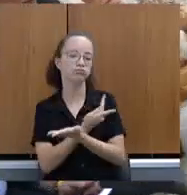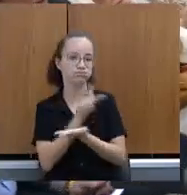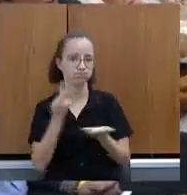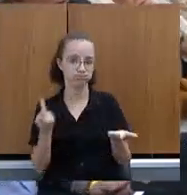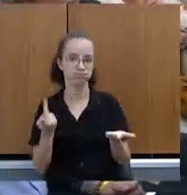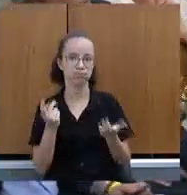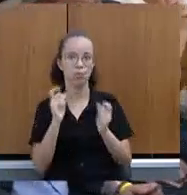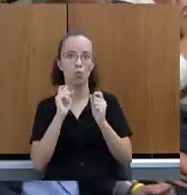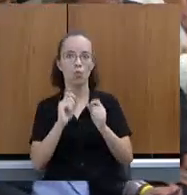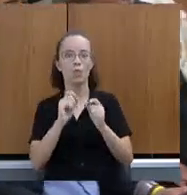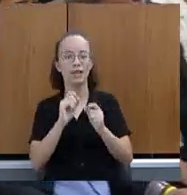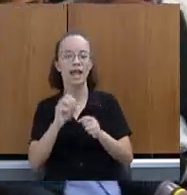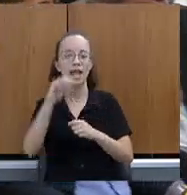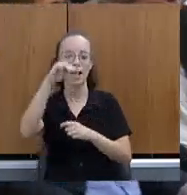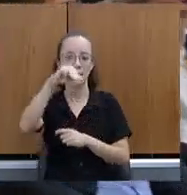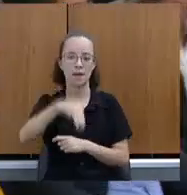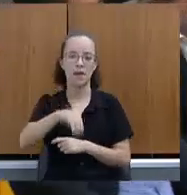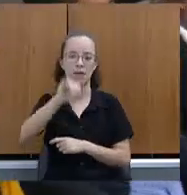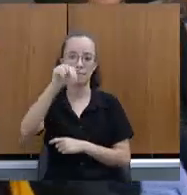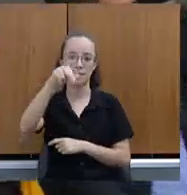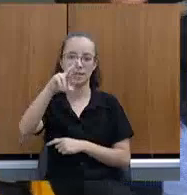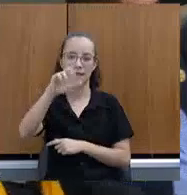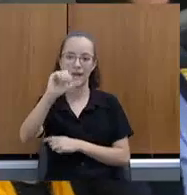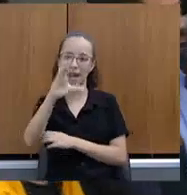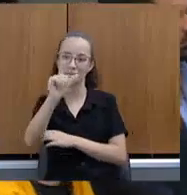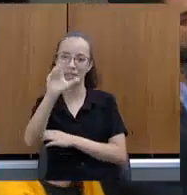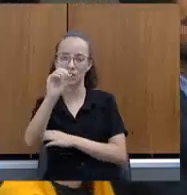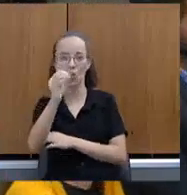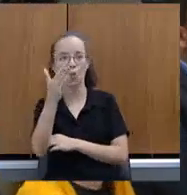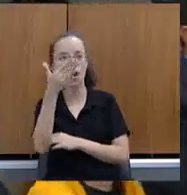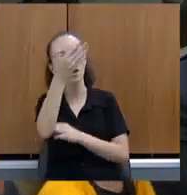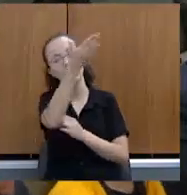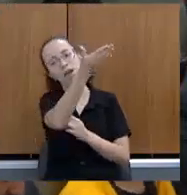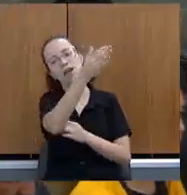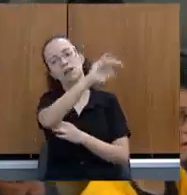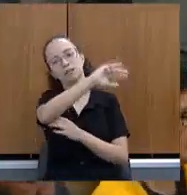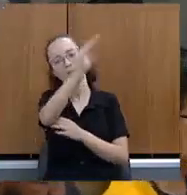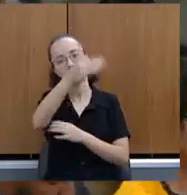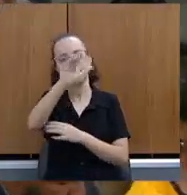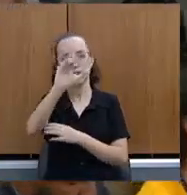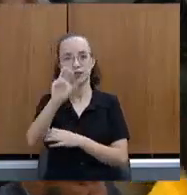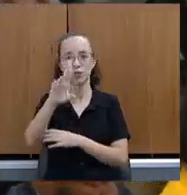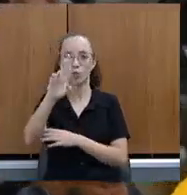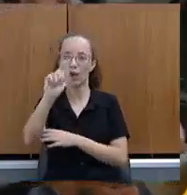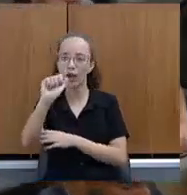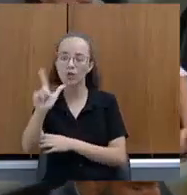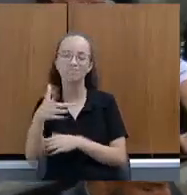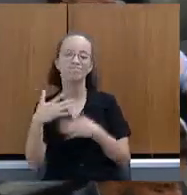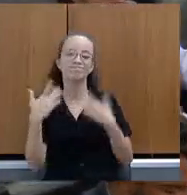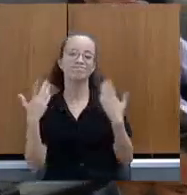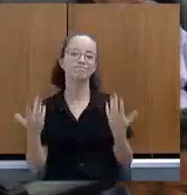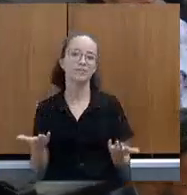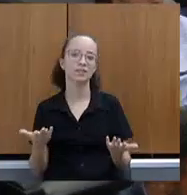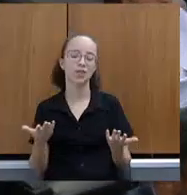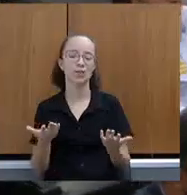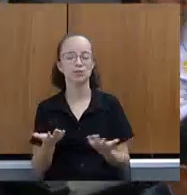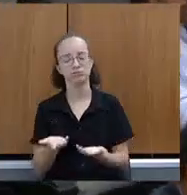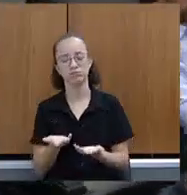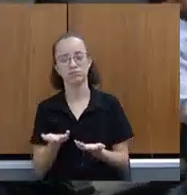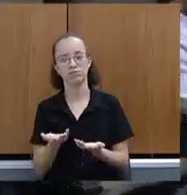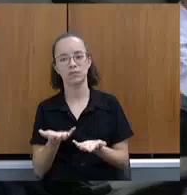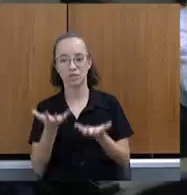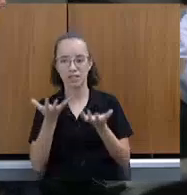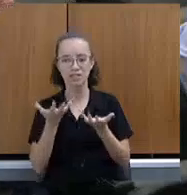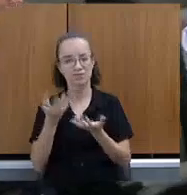na Serra do Curral então eu quero fazer esse outro balanço secretário daquilo que a sua secretária não cumpriu e